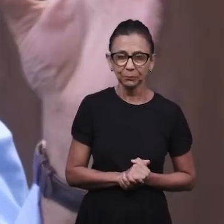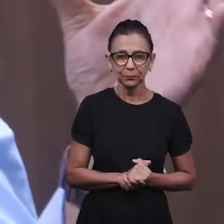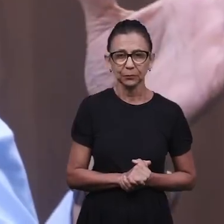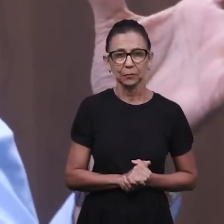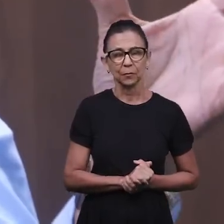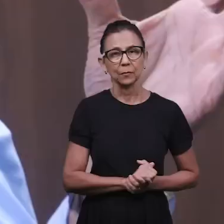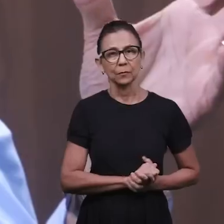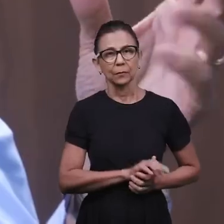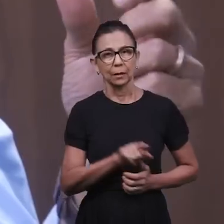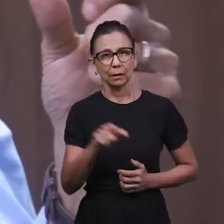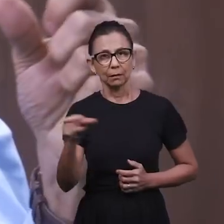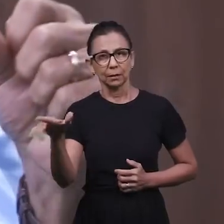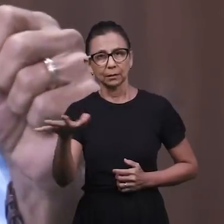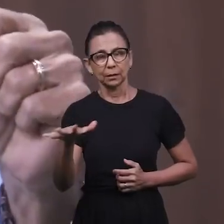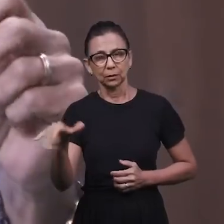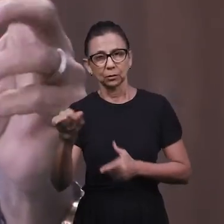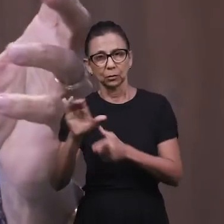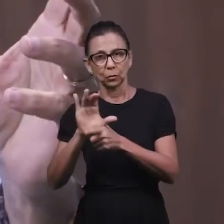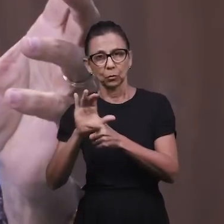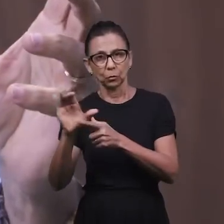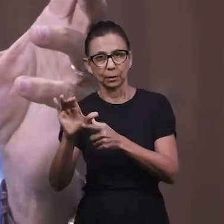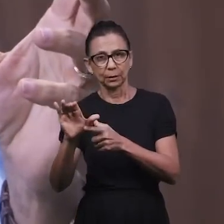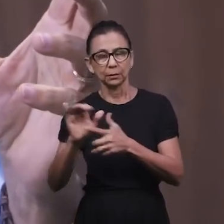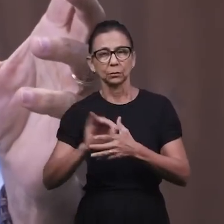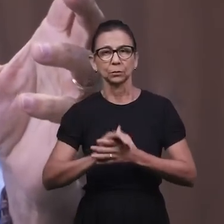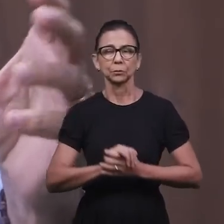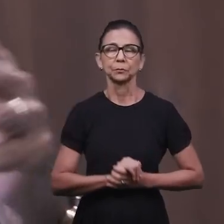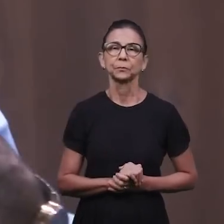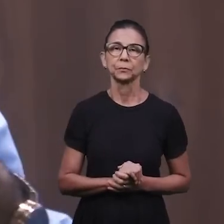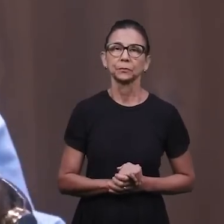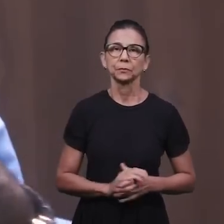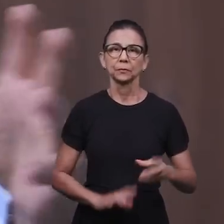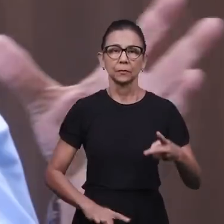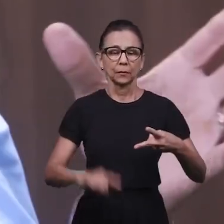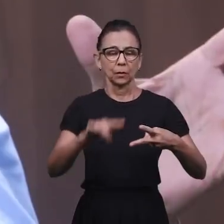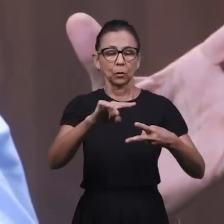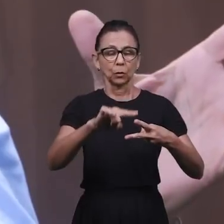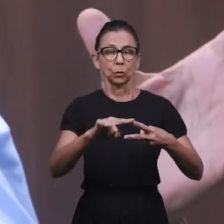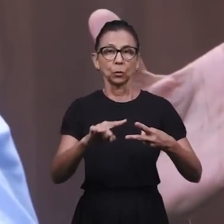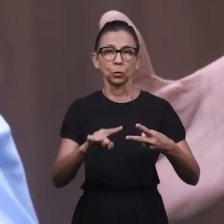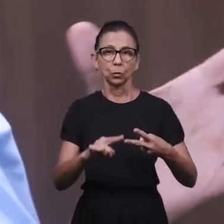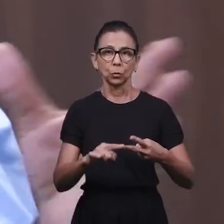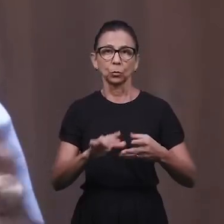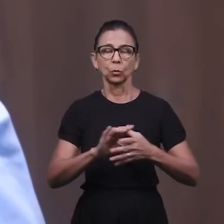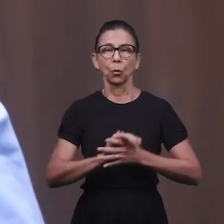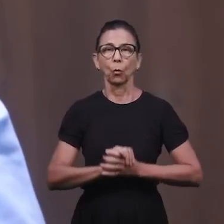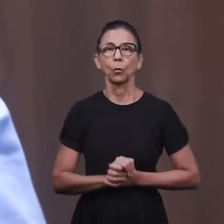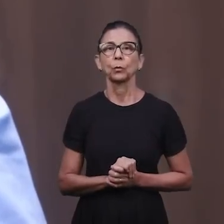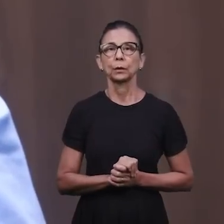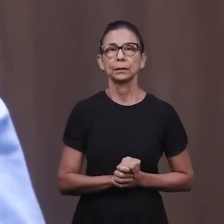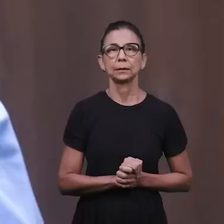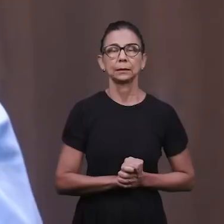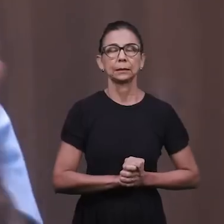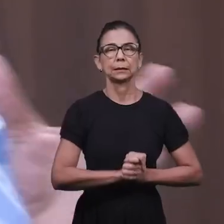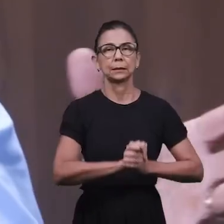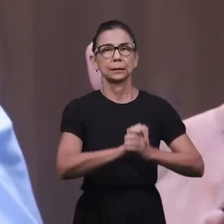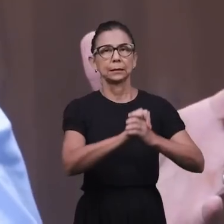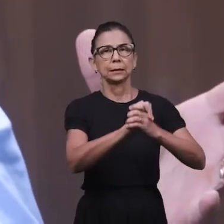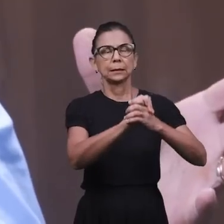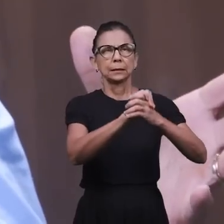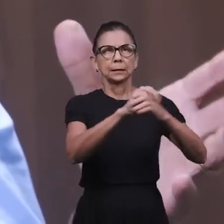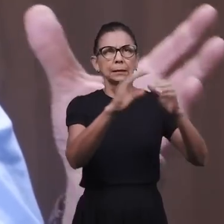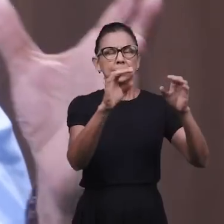Afrodite, a deusa Afrodite, e o templo do deus Apolo. Isso para o jovem naquela época era uma festa